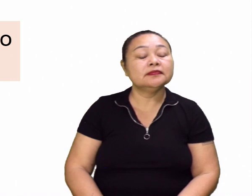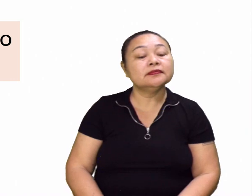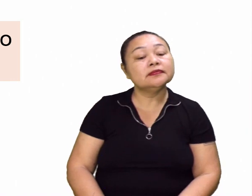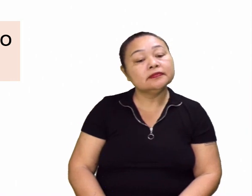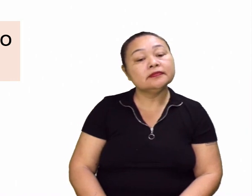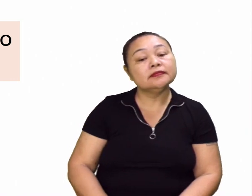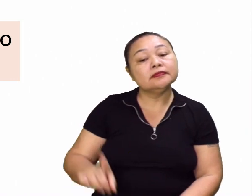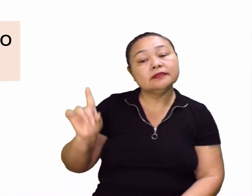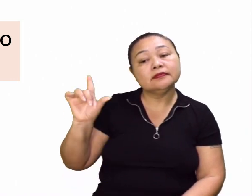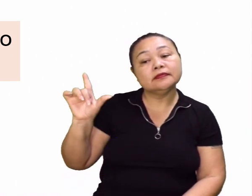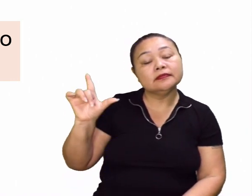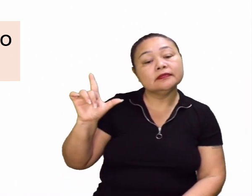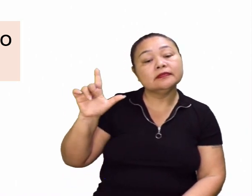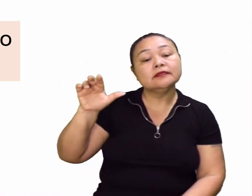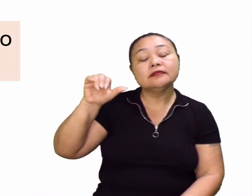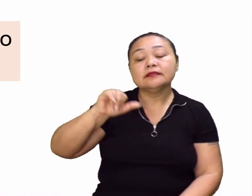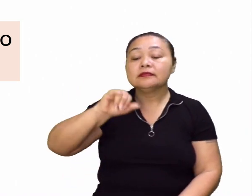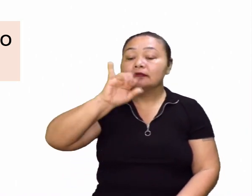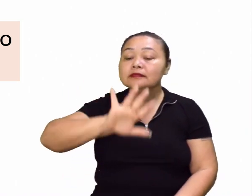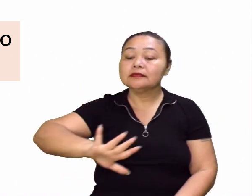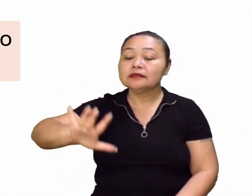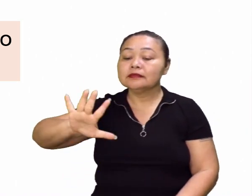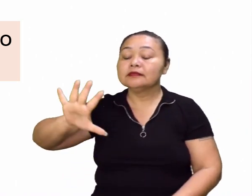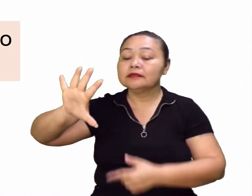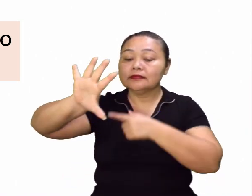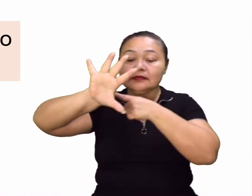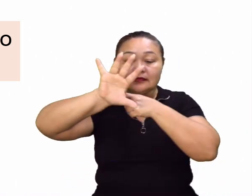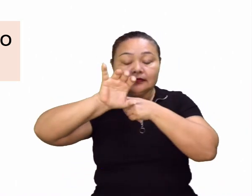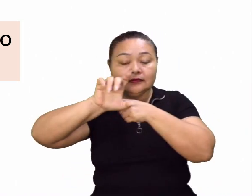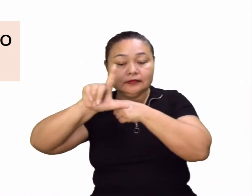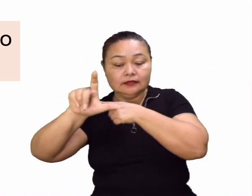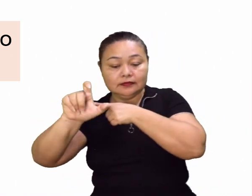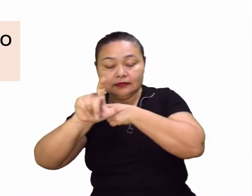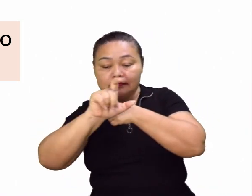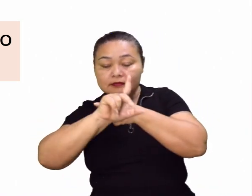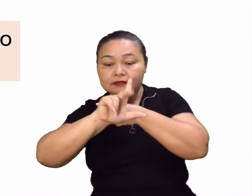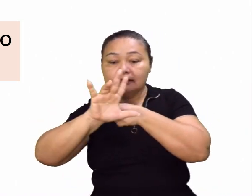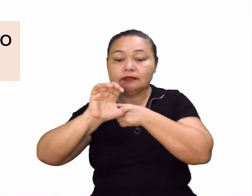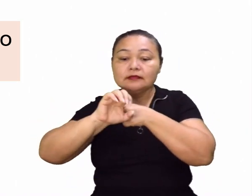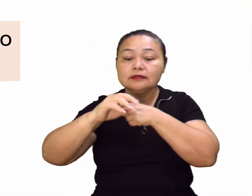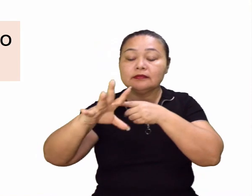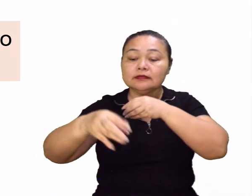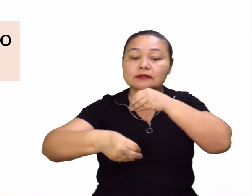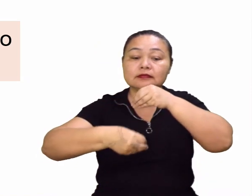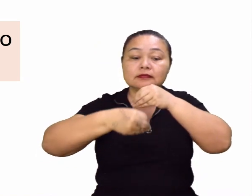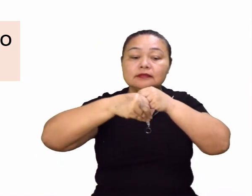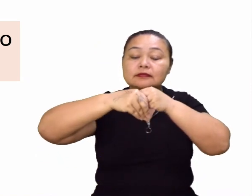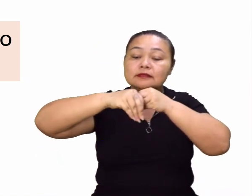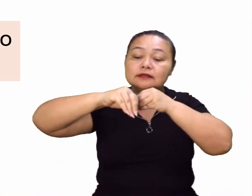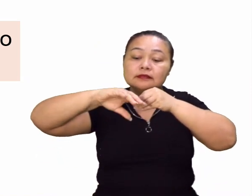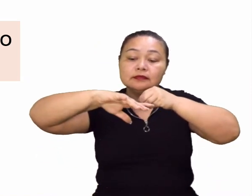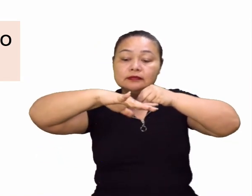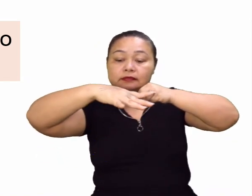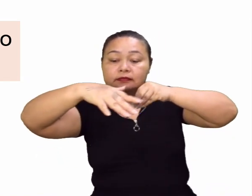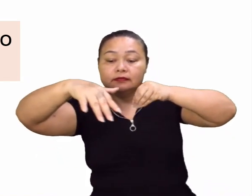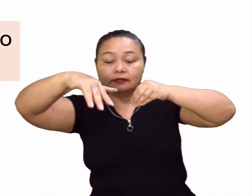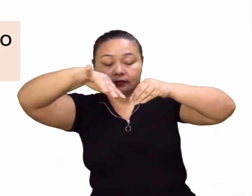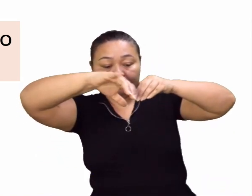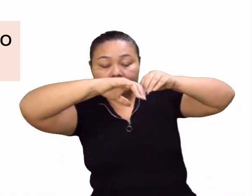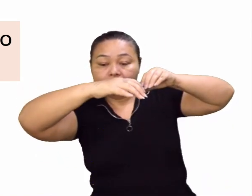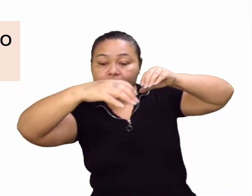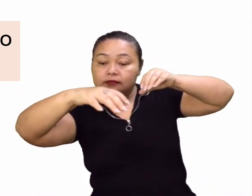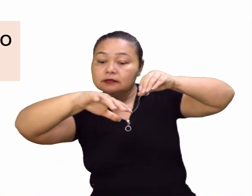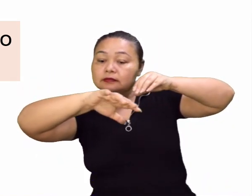E aí nós temos as imagens de satélite, captadas por sensores acoplados aos satélites